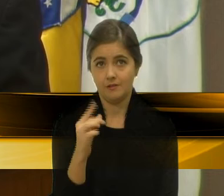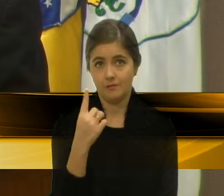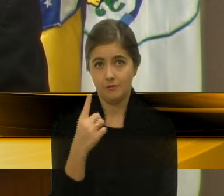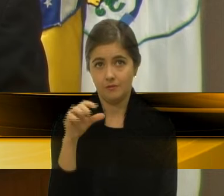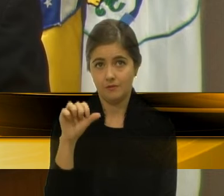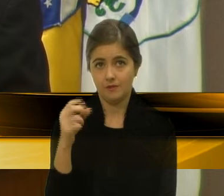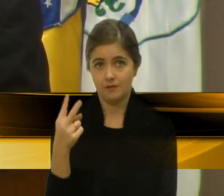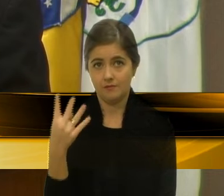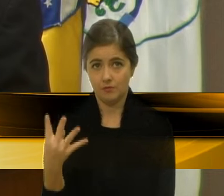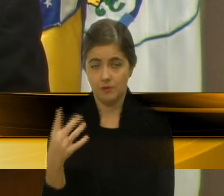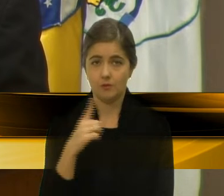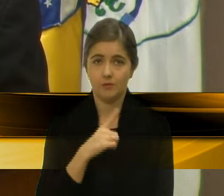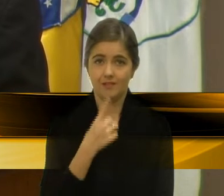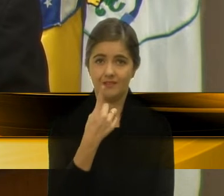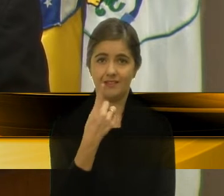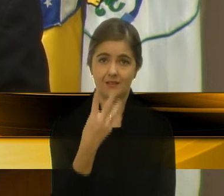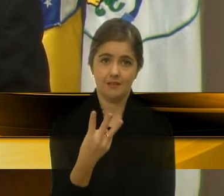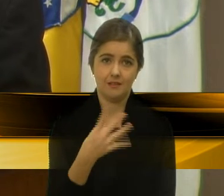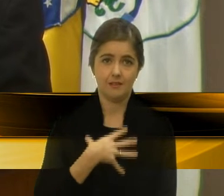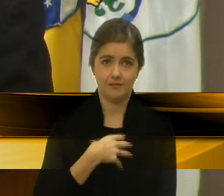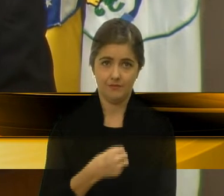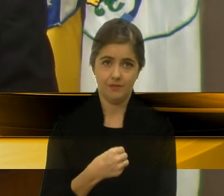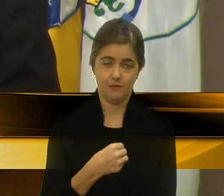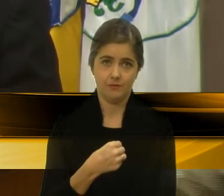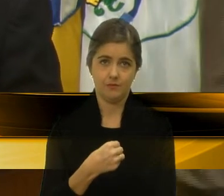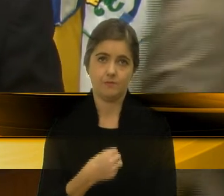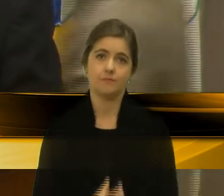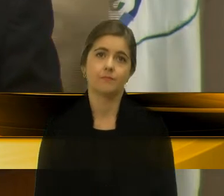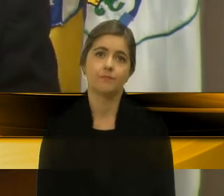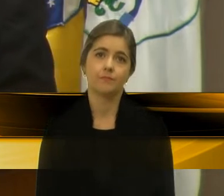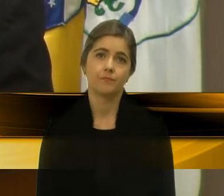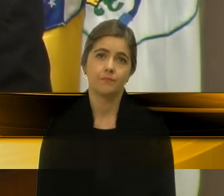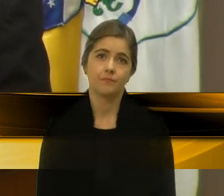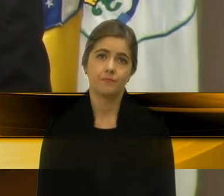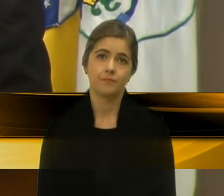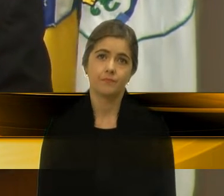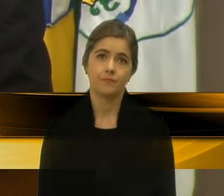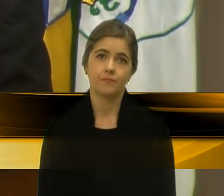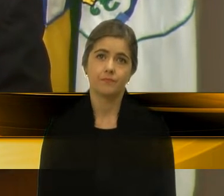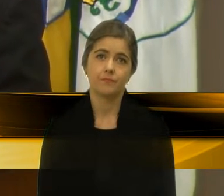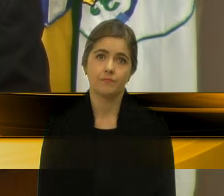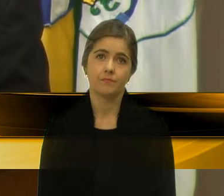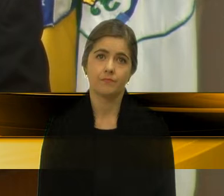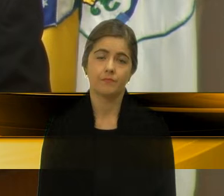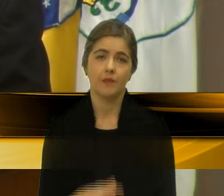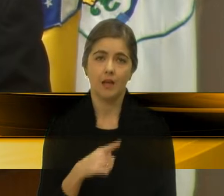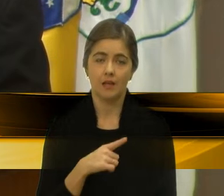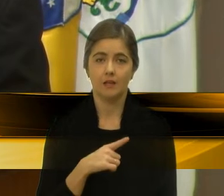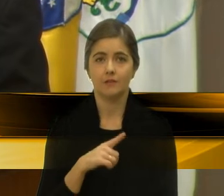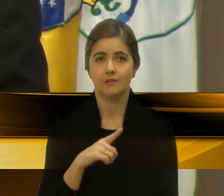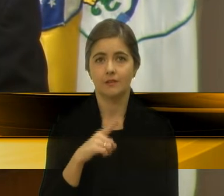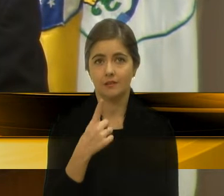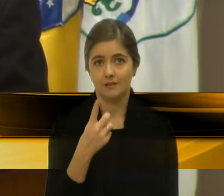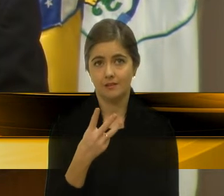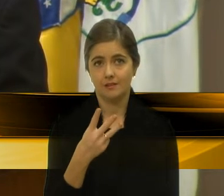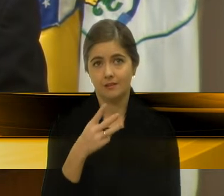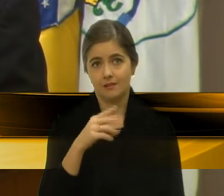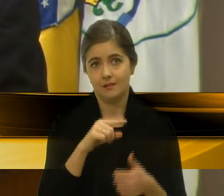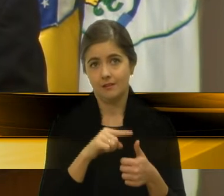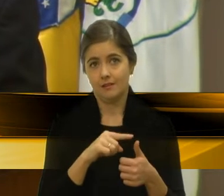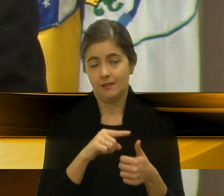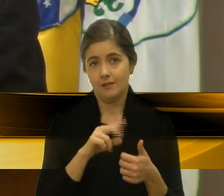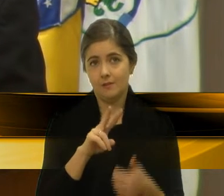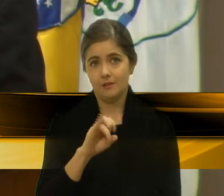13 filhos: Claudino, Tereza, Elza, Raquel, Guerino, João, Marcelina, Rosa,